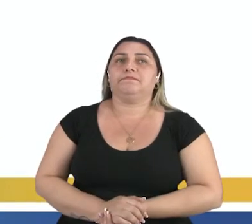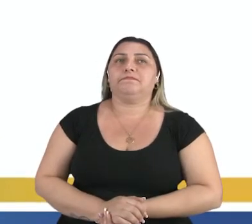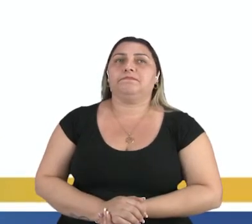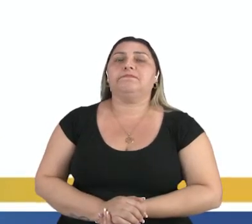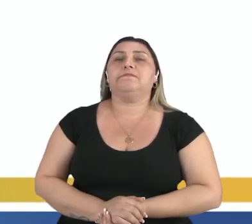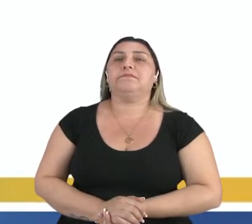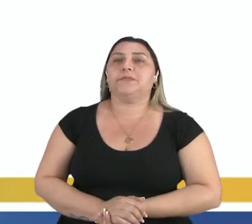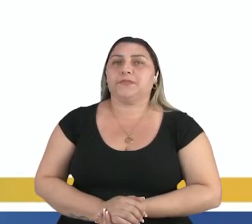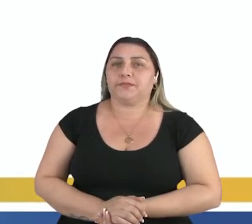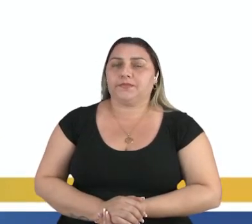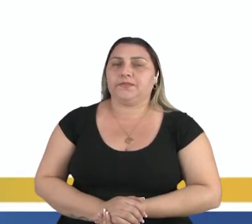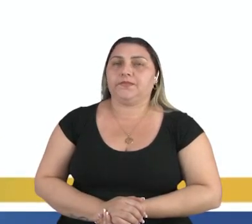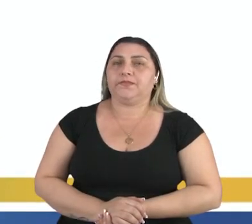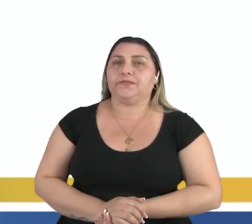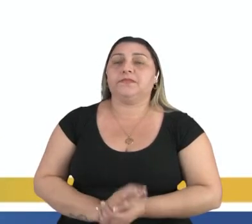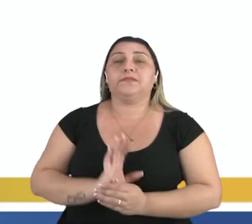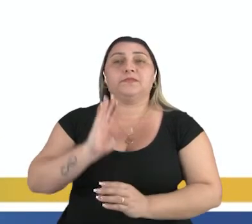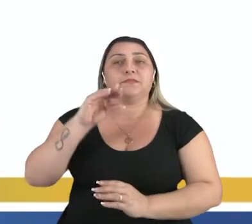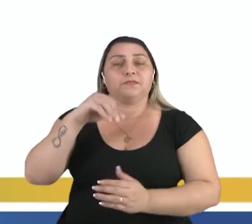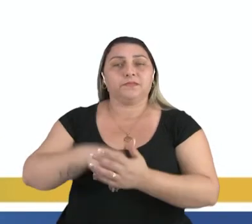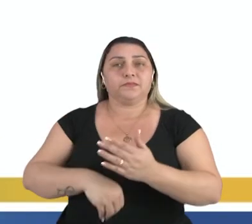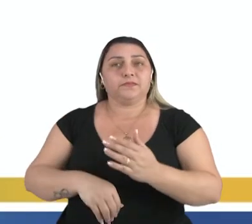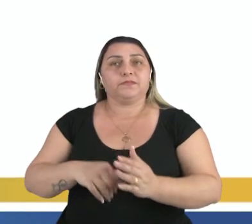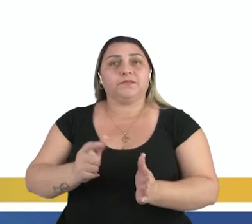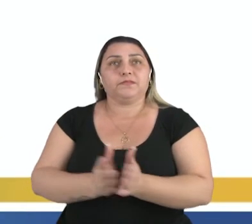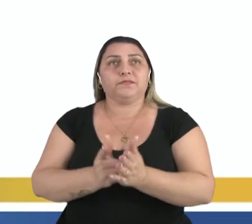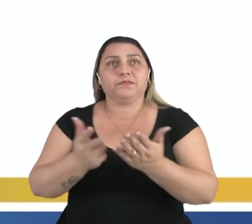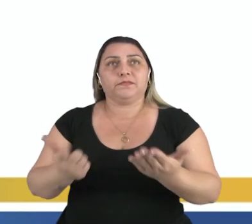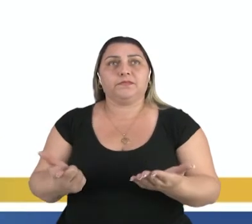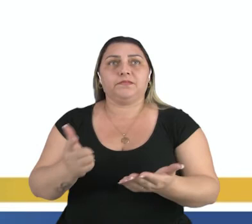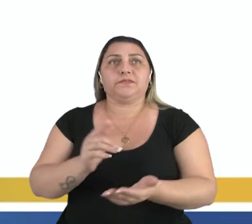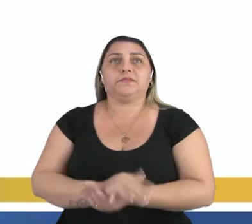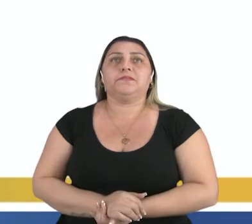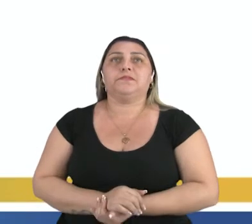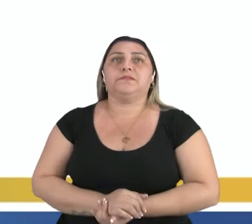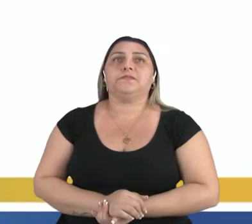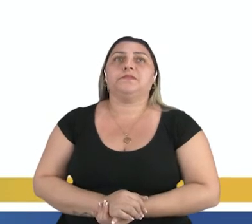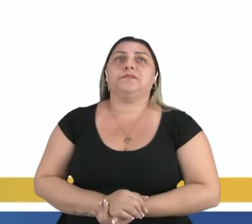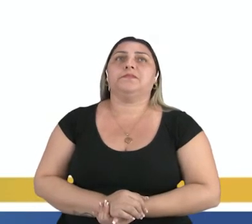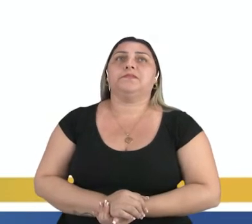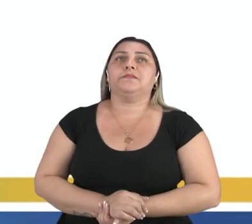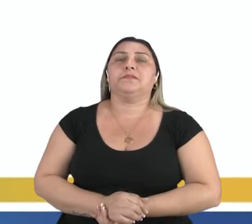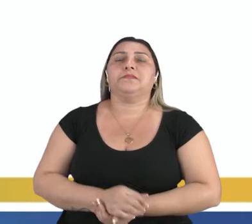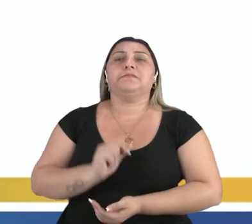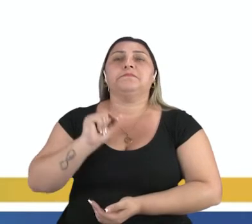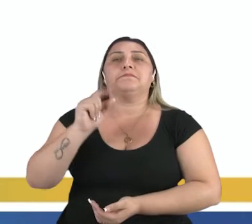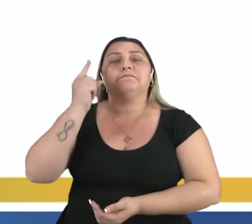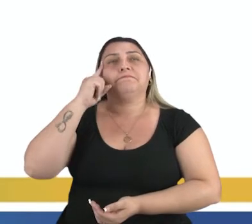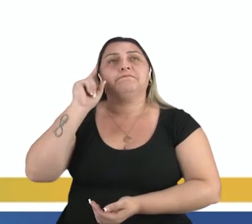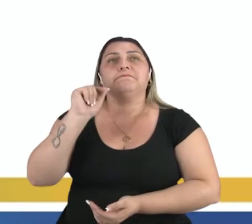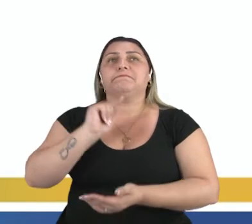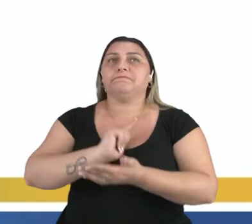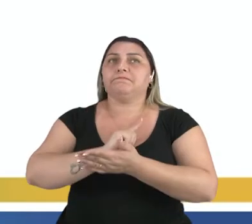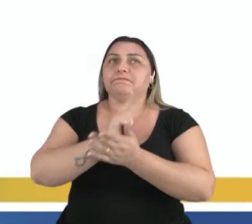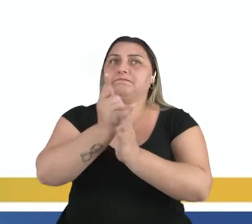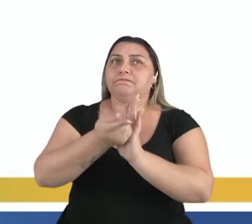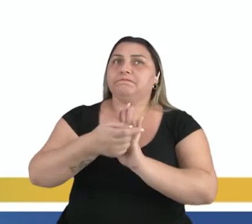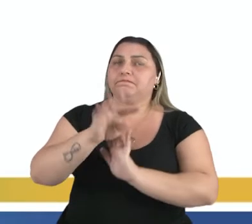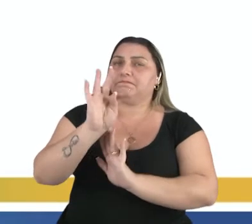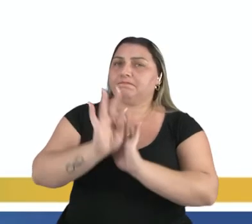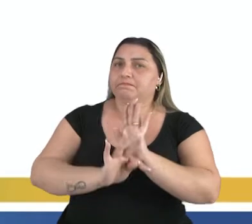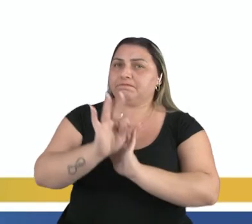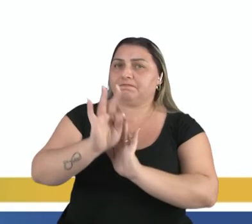ser retratada mais dentro do jornal. E aí nós temos que pensar o quê? Que o texto, o